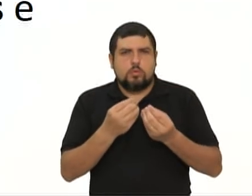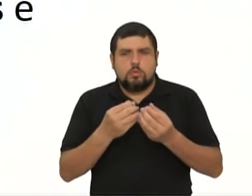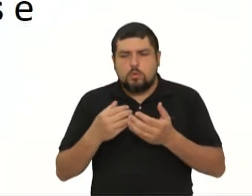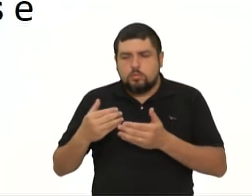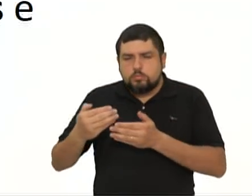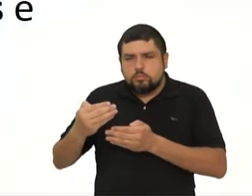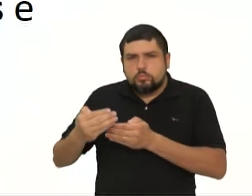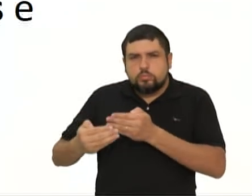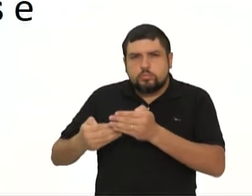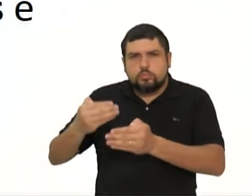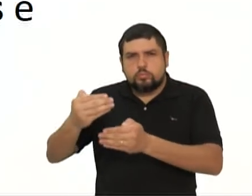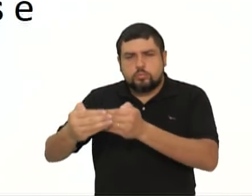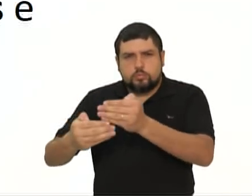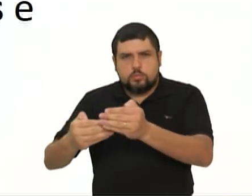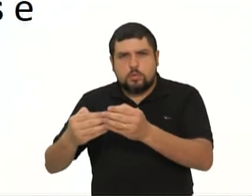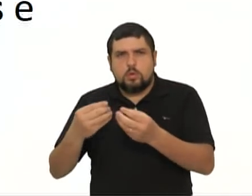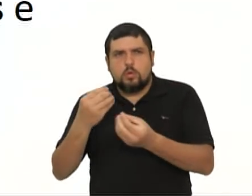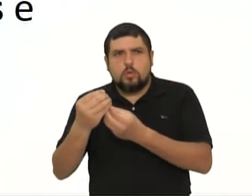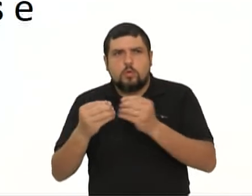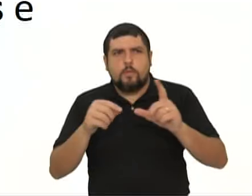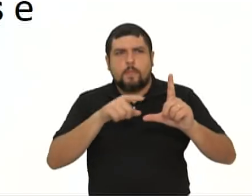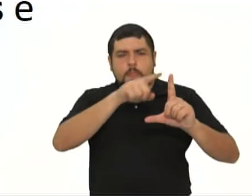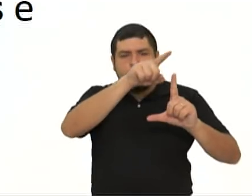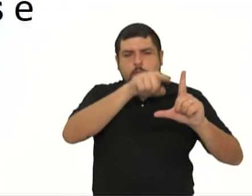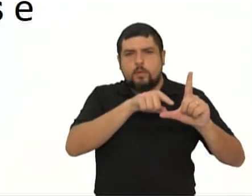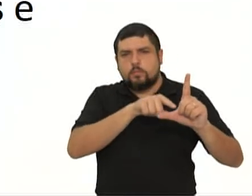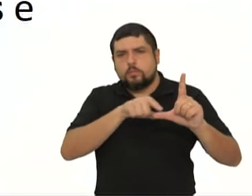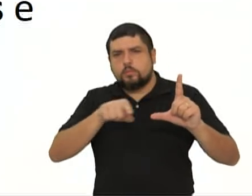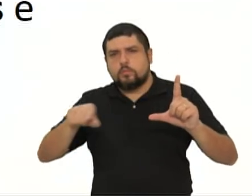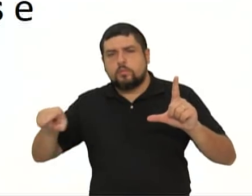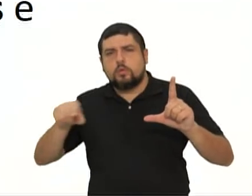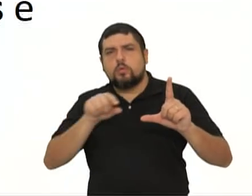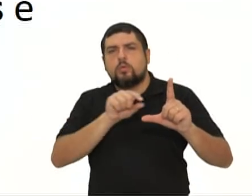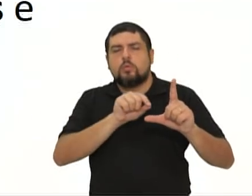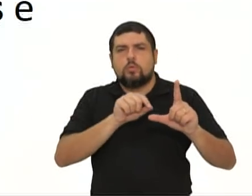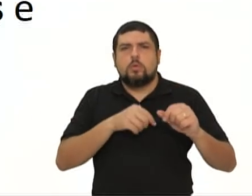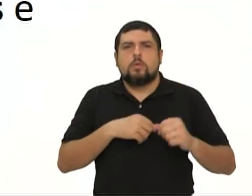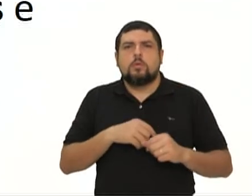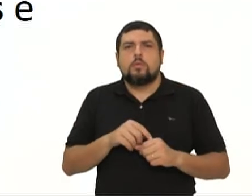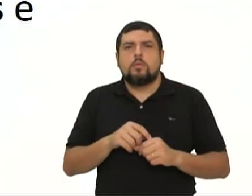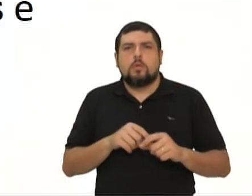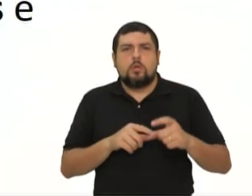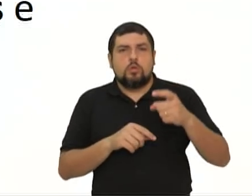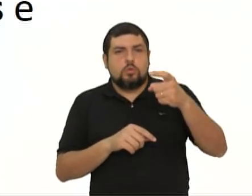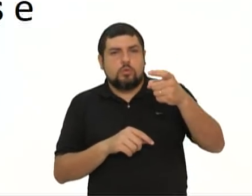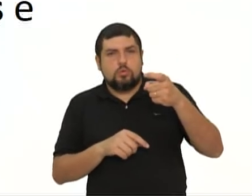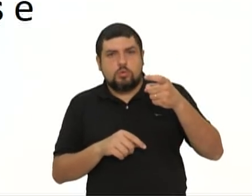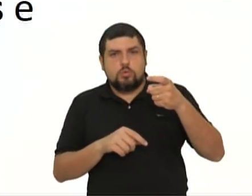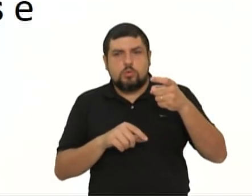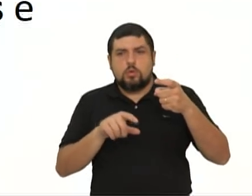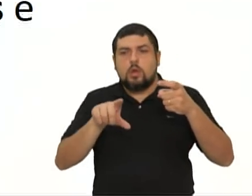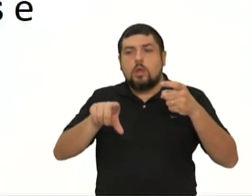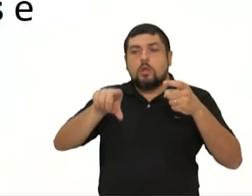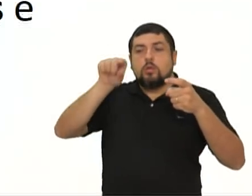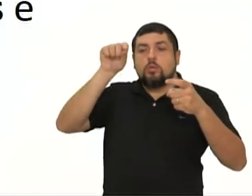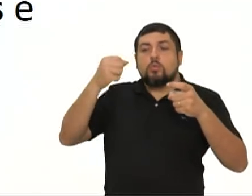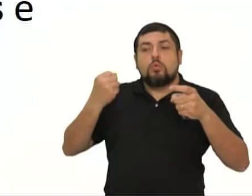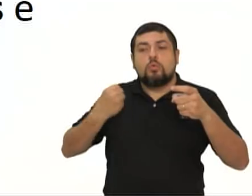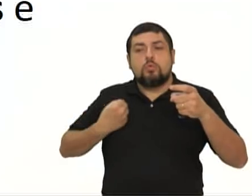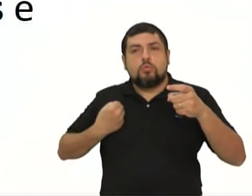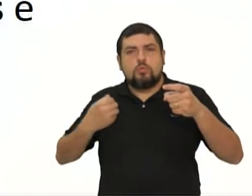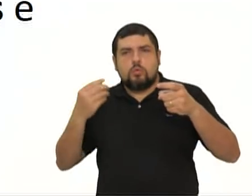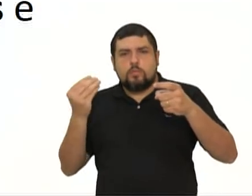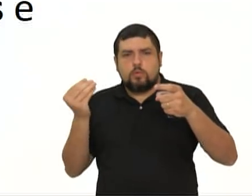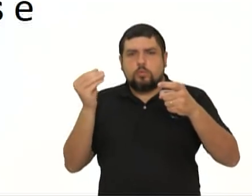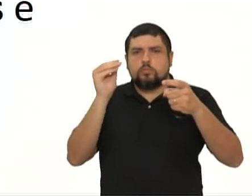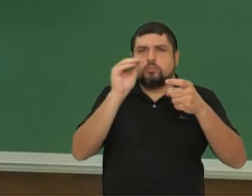função exponencial, o gráfico de uma função exponencial, é escolher valores de x que garantam a forma